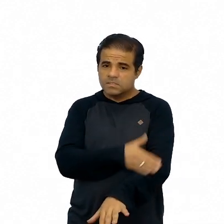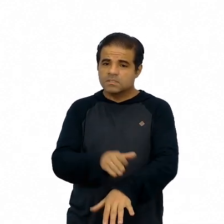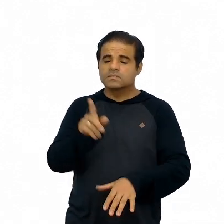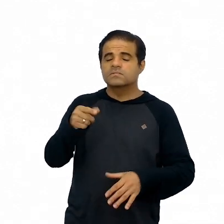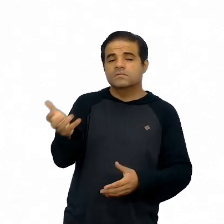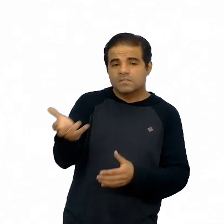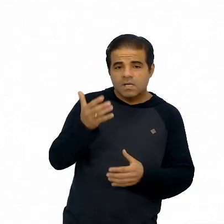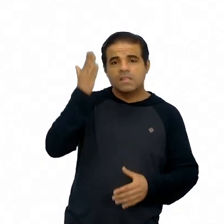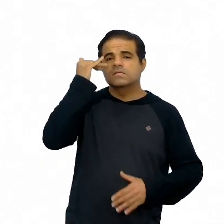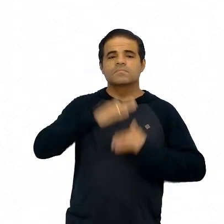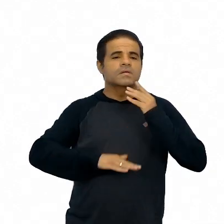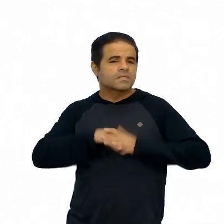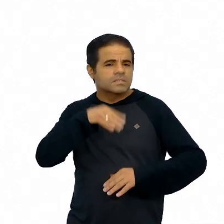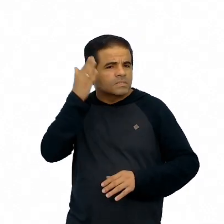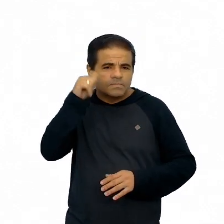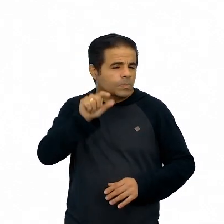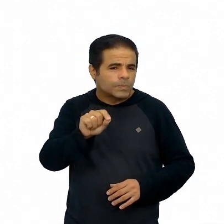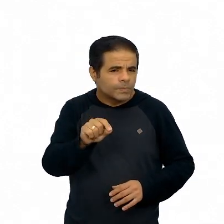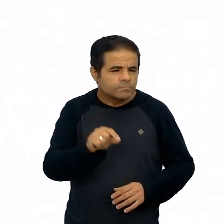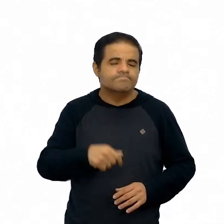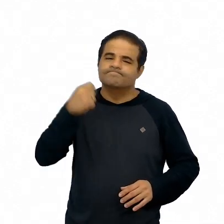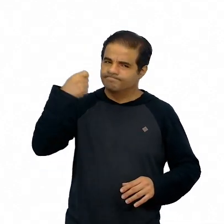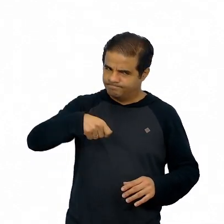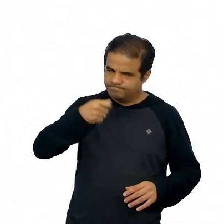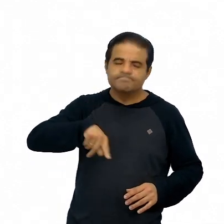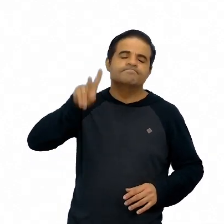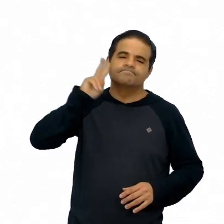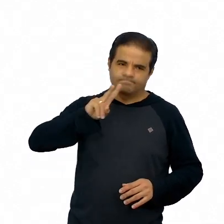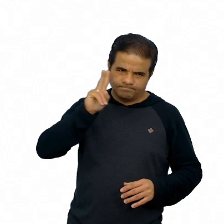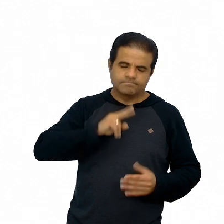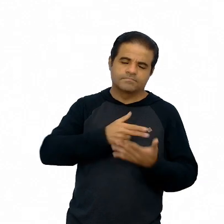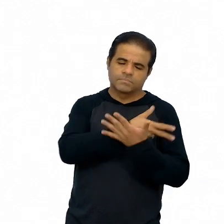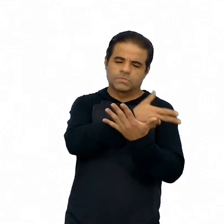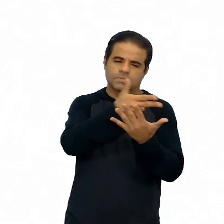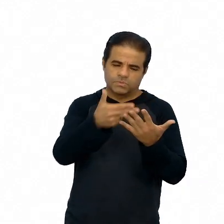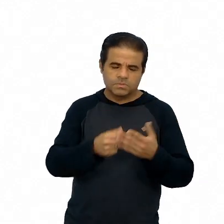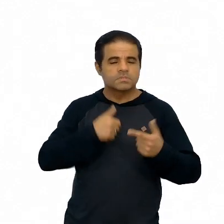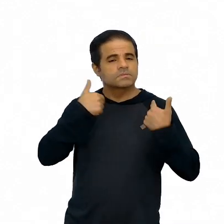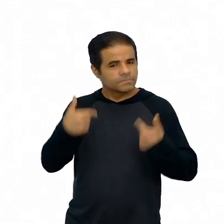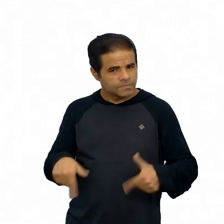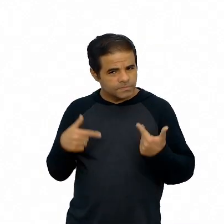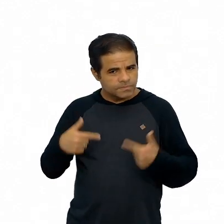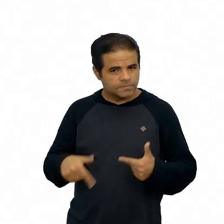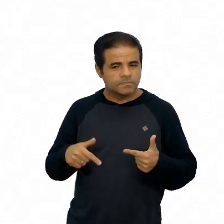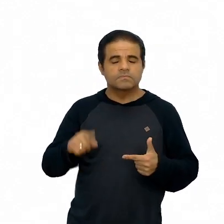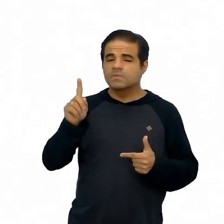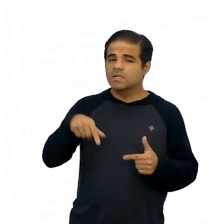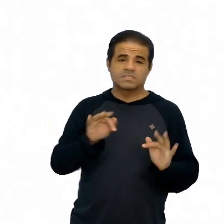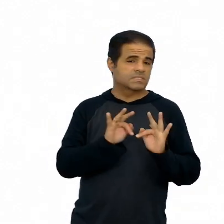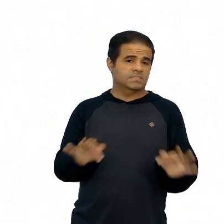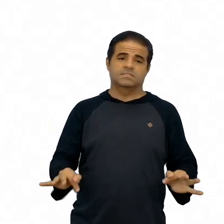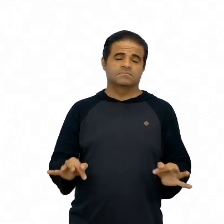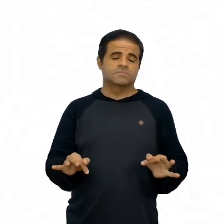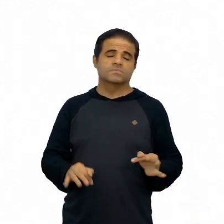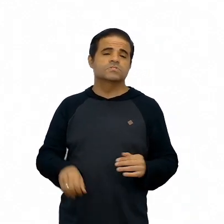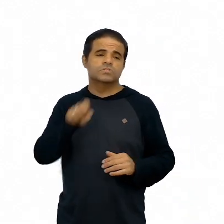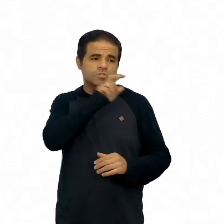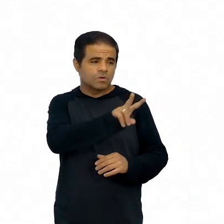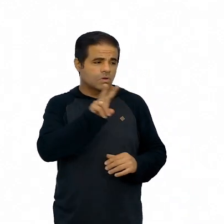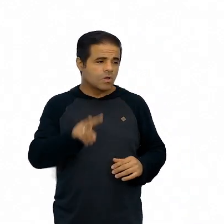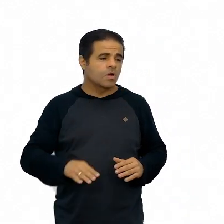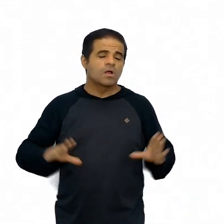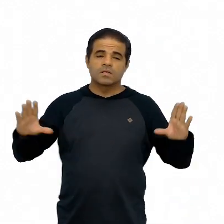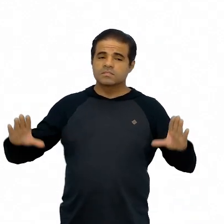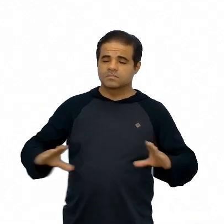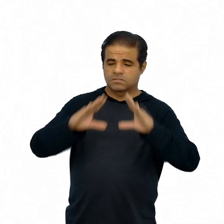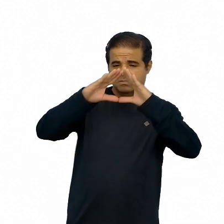vai ter que dominar aí para nós? Ele vai ter que lembrar de algumas coisas que ele trabalha. Por quê? É simples aqui. Quando a gente olha esse